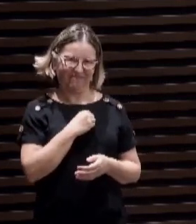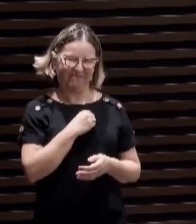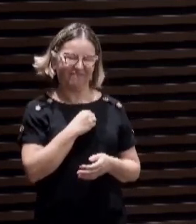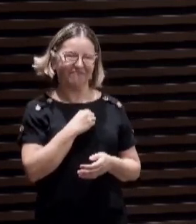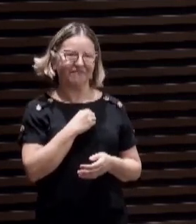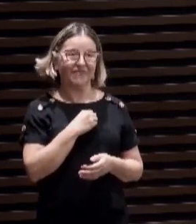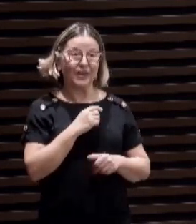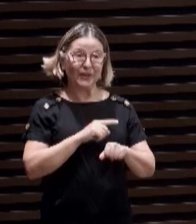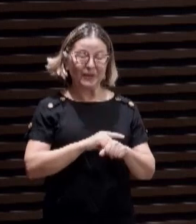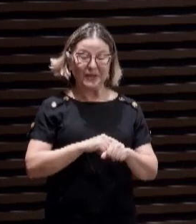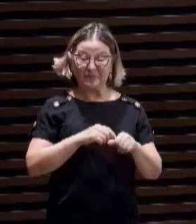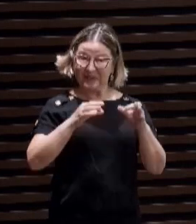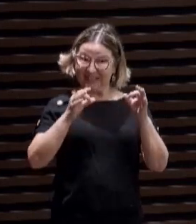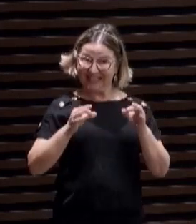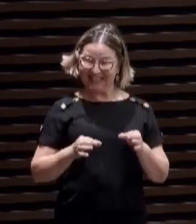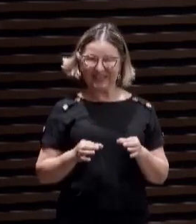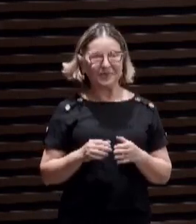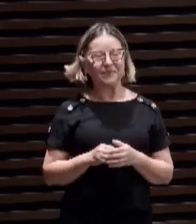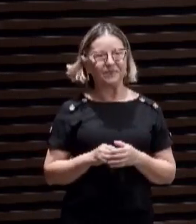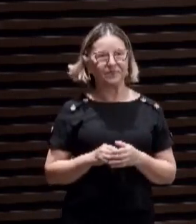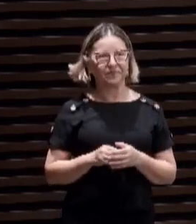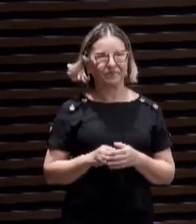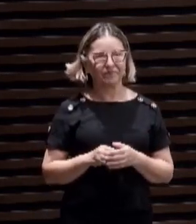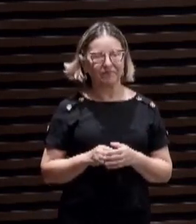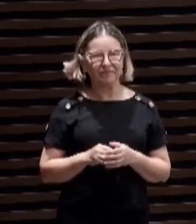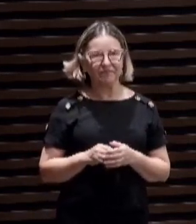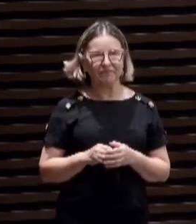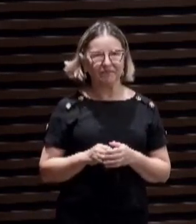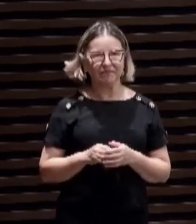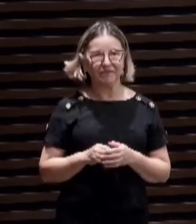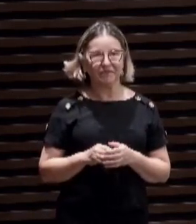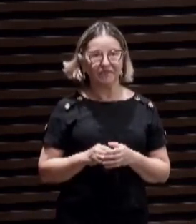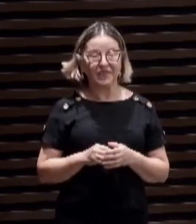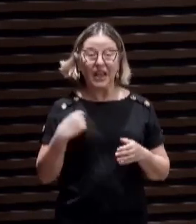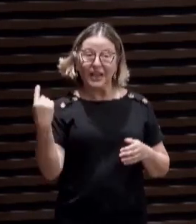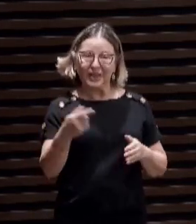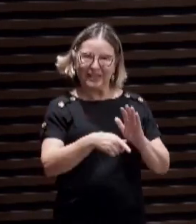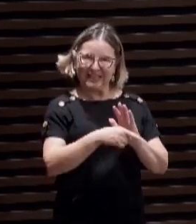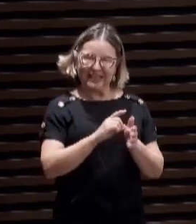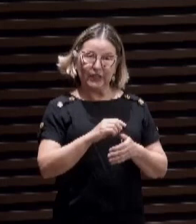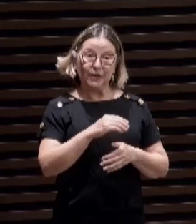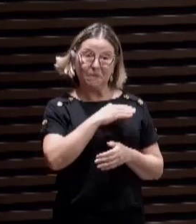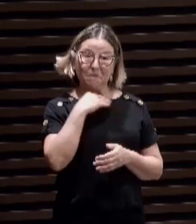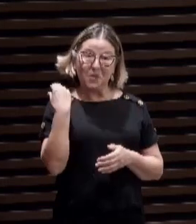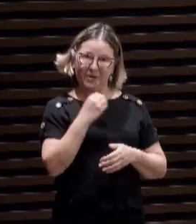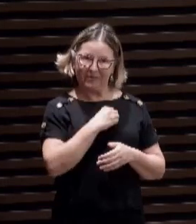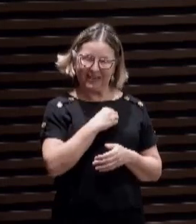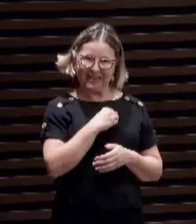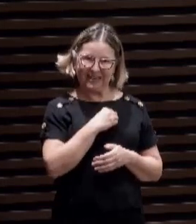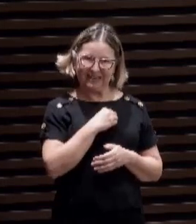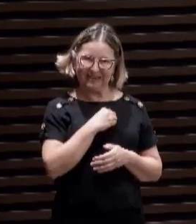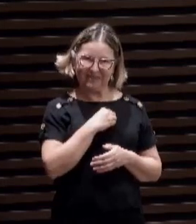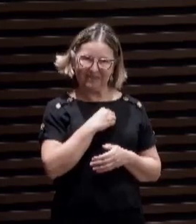por certo isso, que nós estávamos assim, mortos em delitos e pecados, quando Cristo nos deu vida,